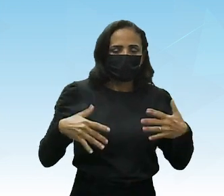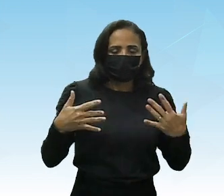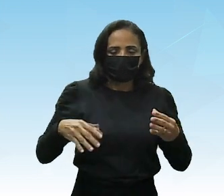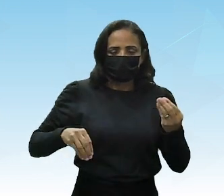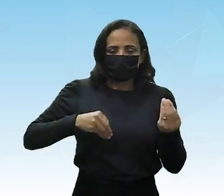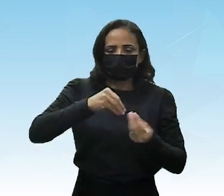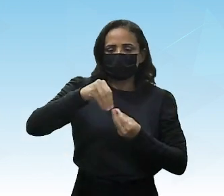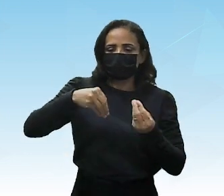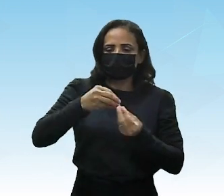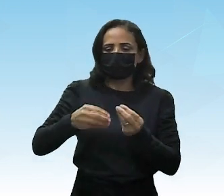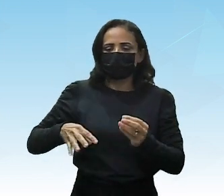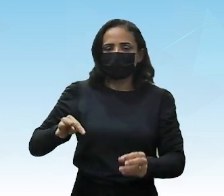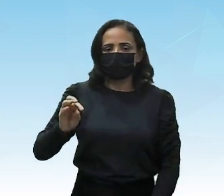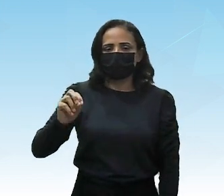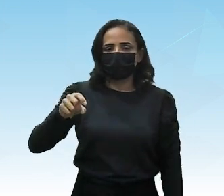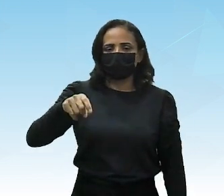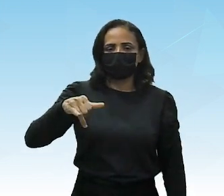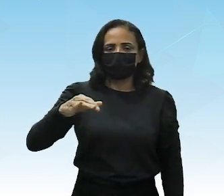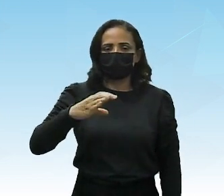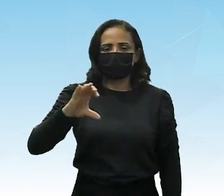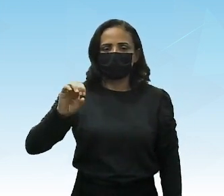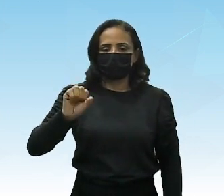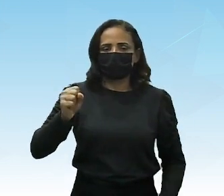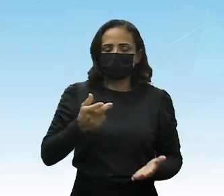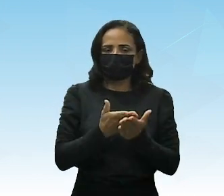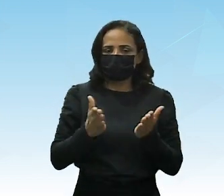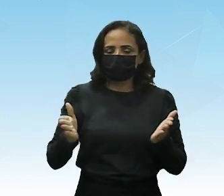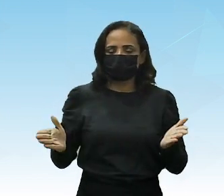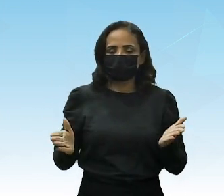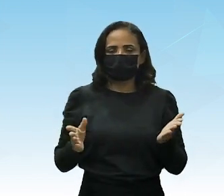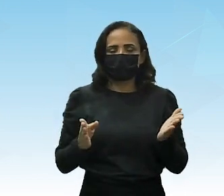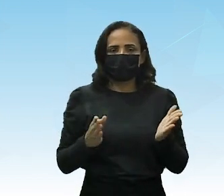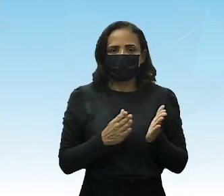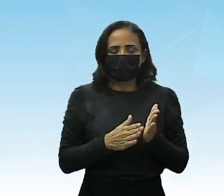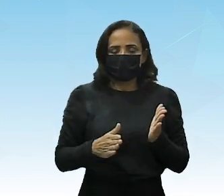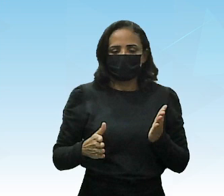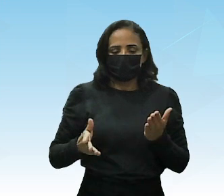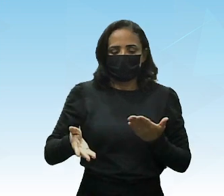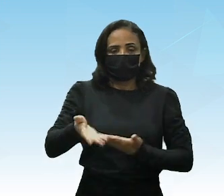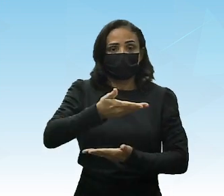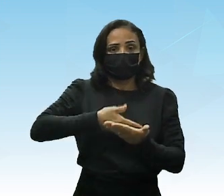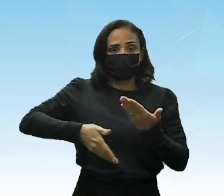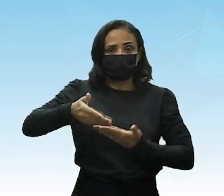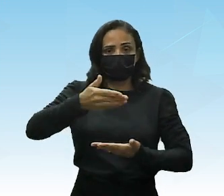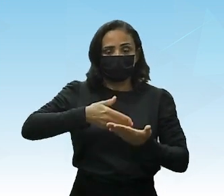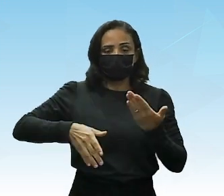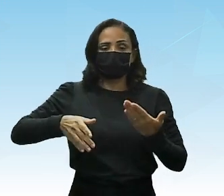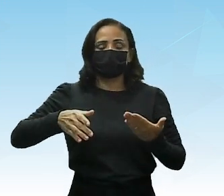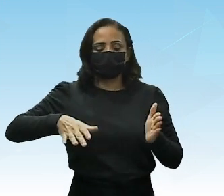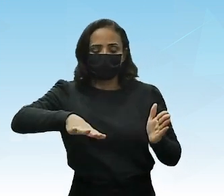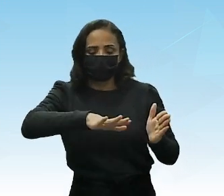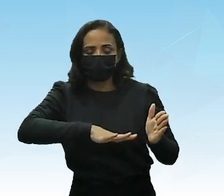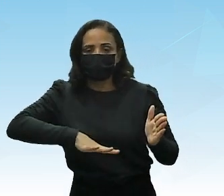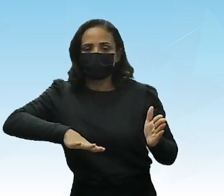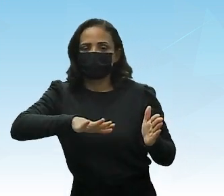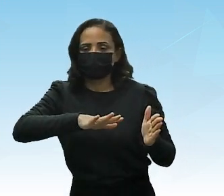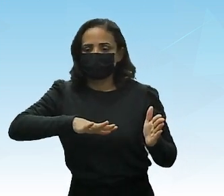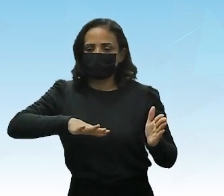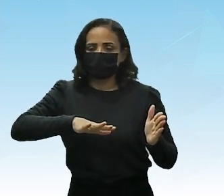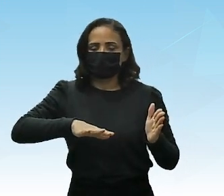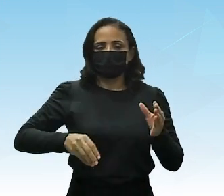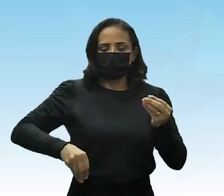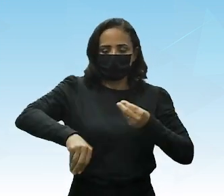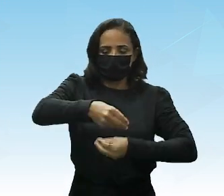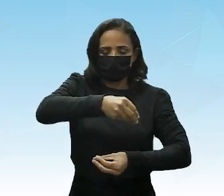substância tóxica, e você pode ver que é uma substância tóxica relacionada com uma cadeia alimentar. Veja, é